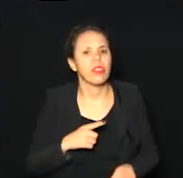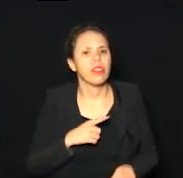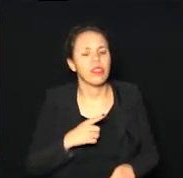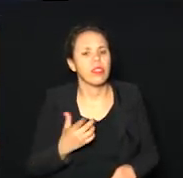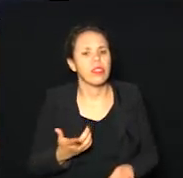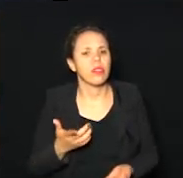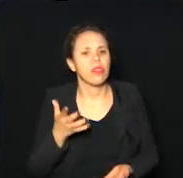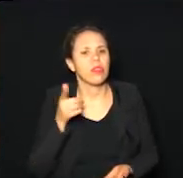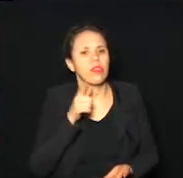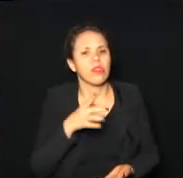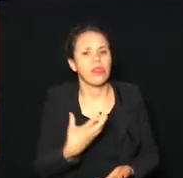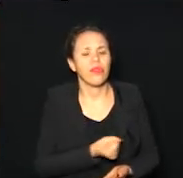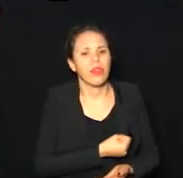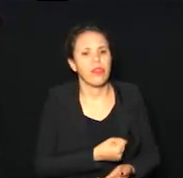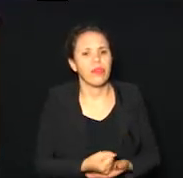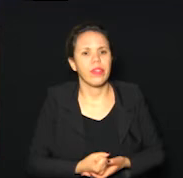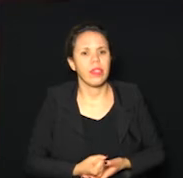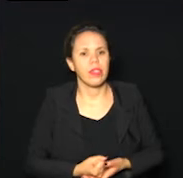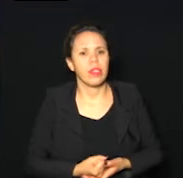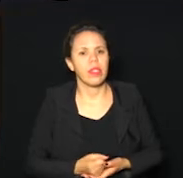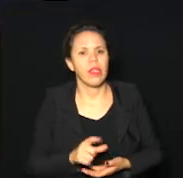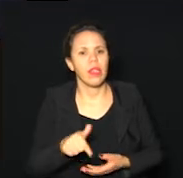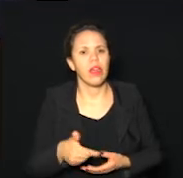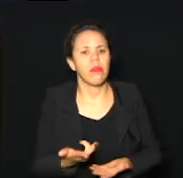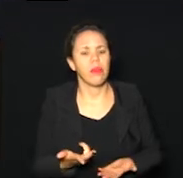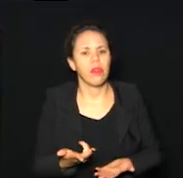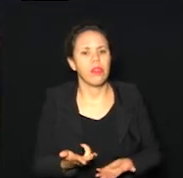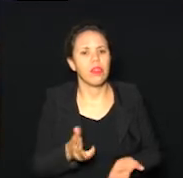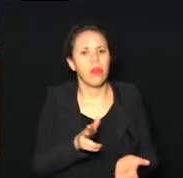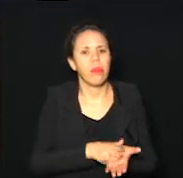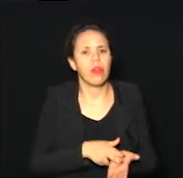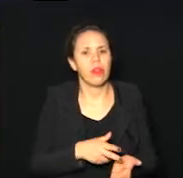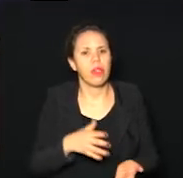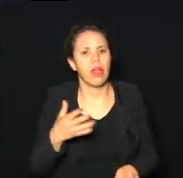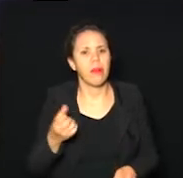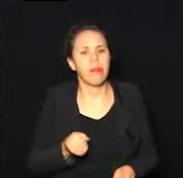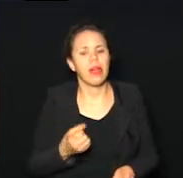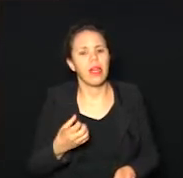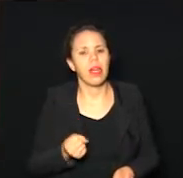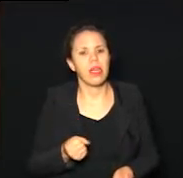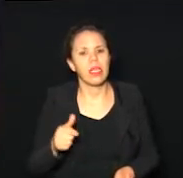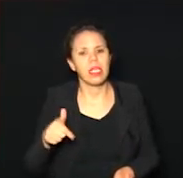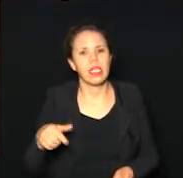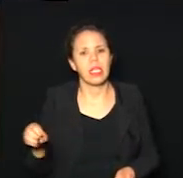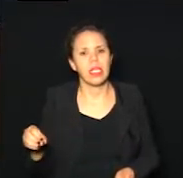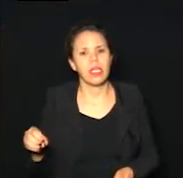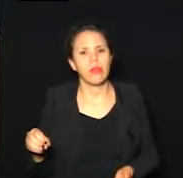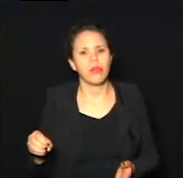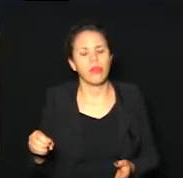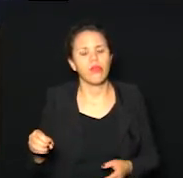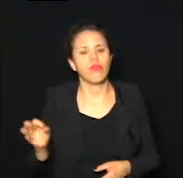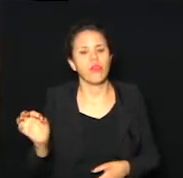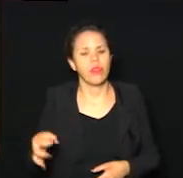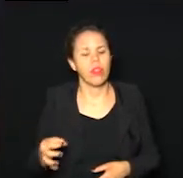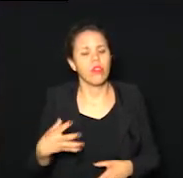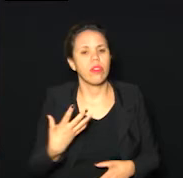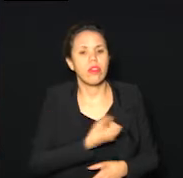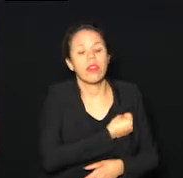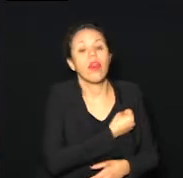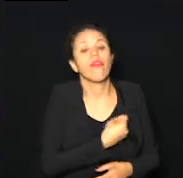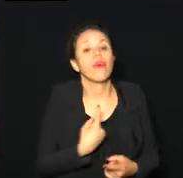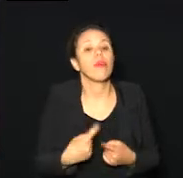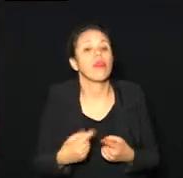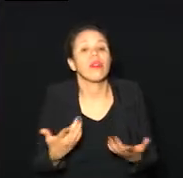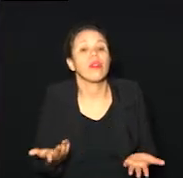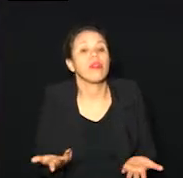conseguiu se salvar depois de internação? São brancos. São 60%, quase 70% dos brancos se salvam. Quer dizer, gente,